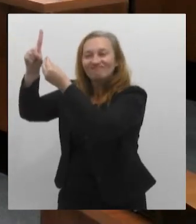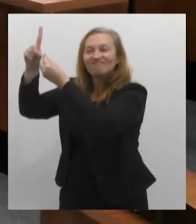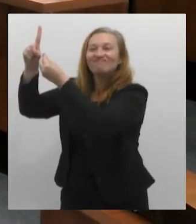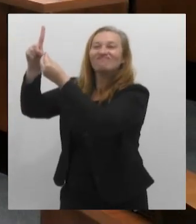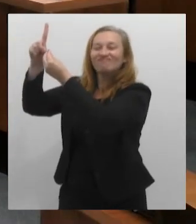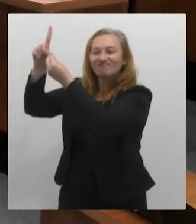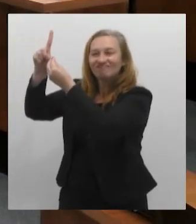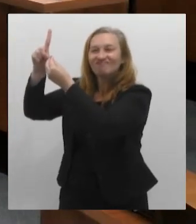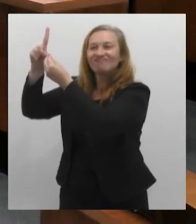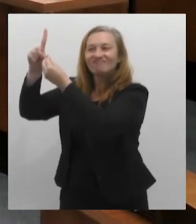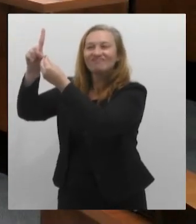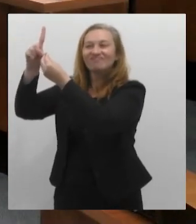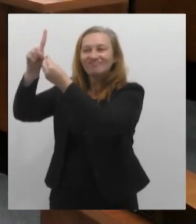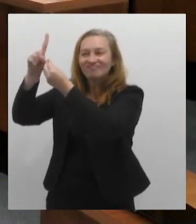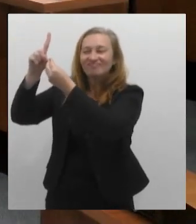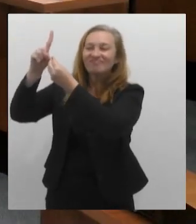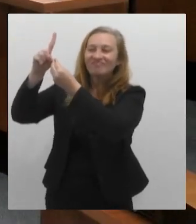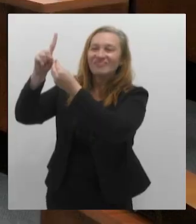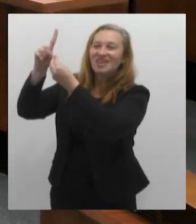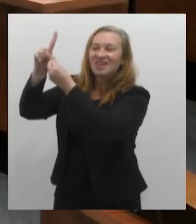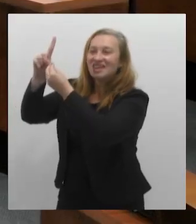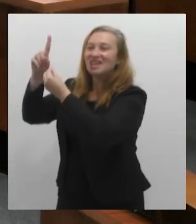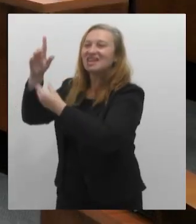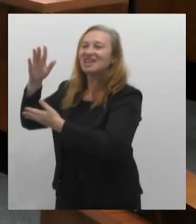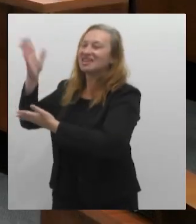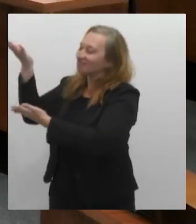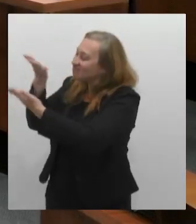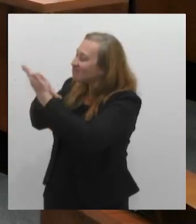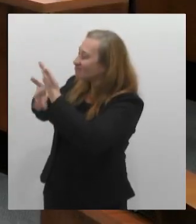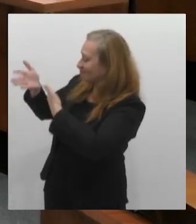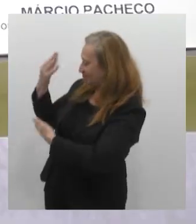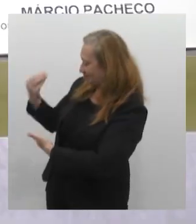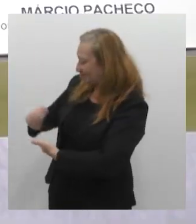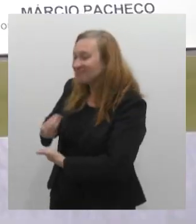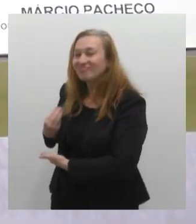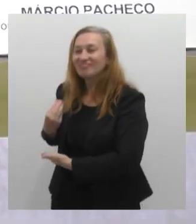vitória alcançada em minha vida.